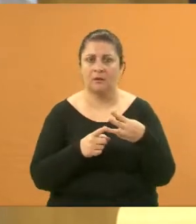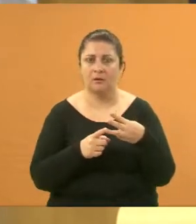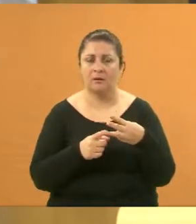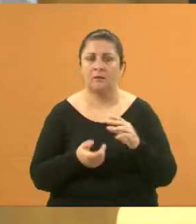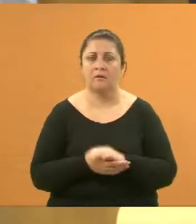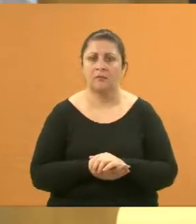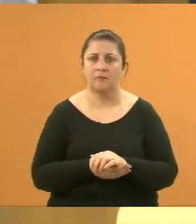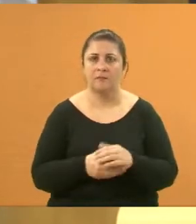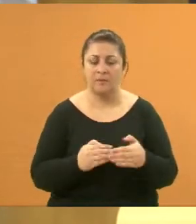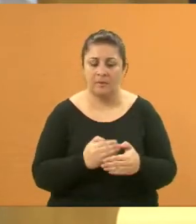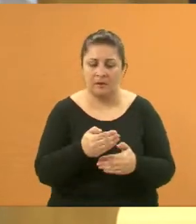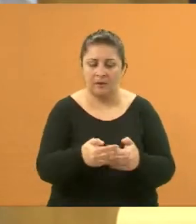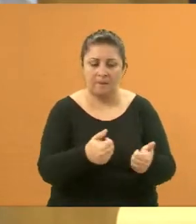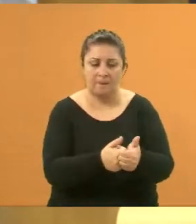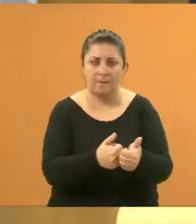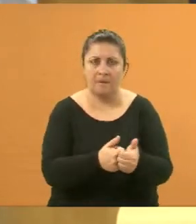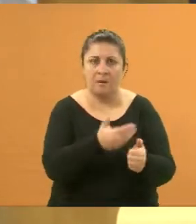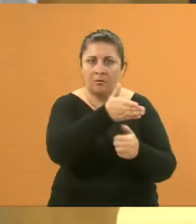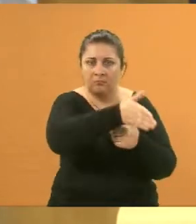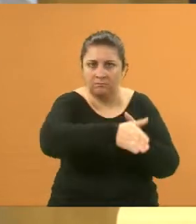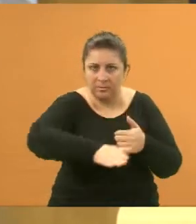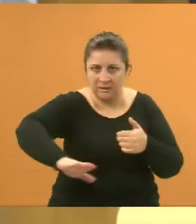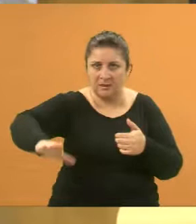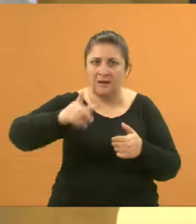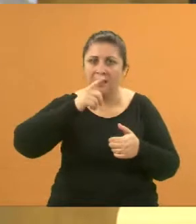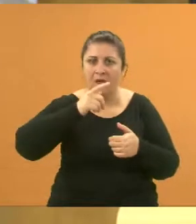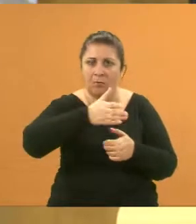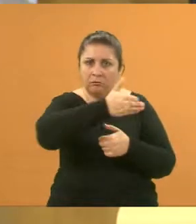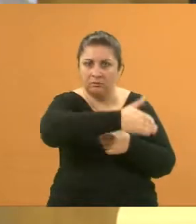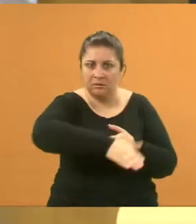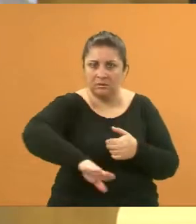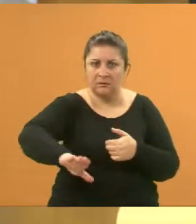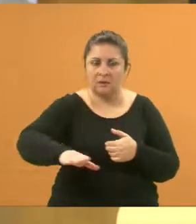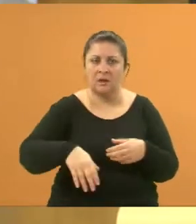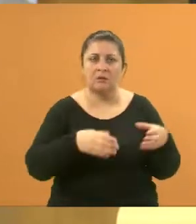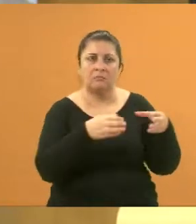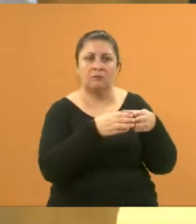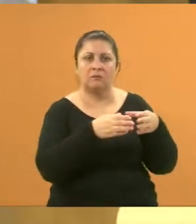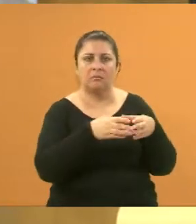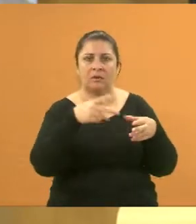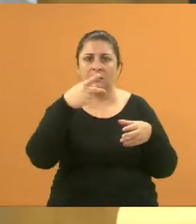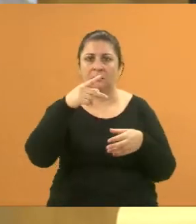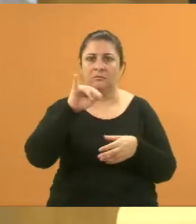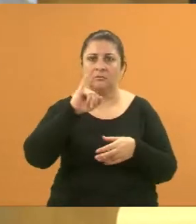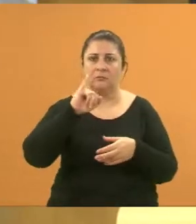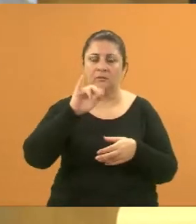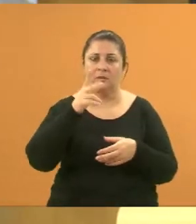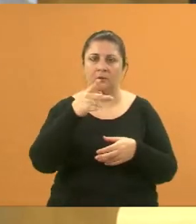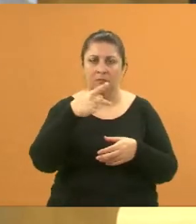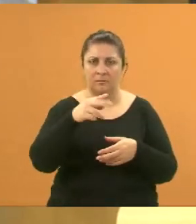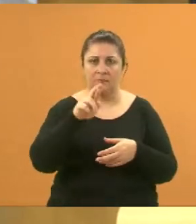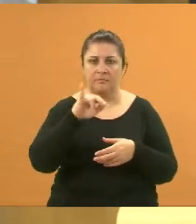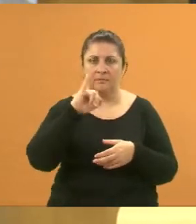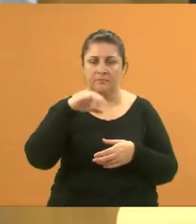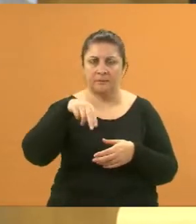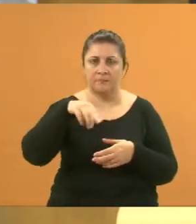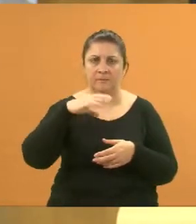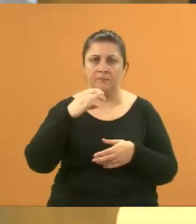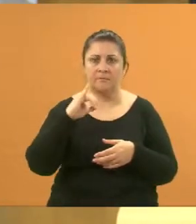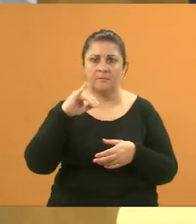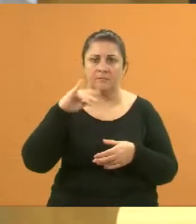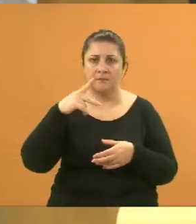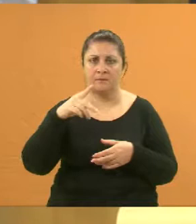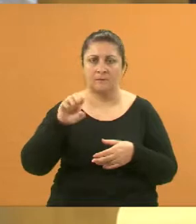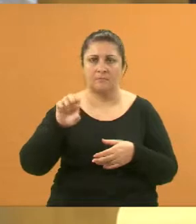margens do piscinão, lá no Parque dos Príncipes. Outra vergonha. Tem